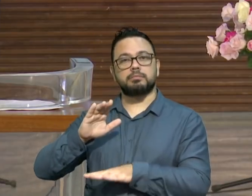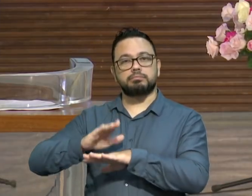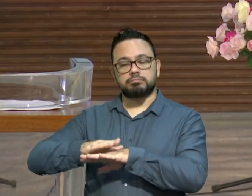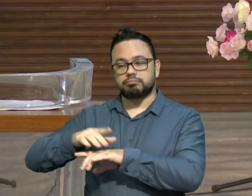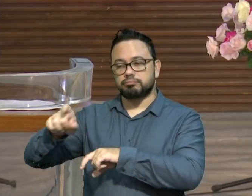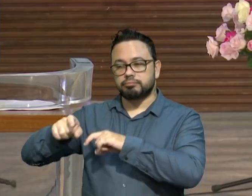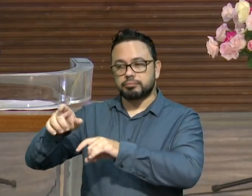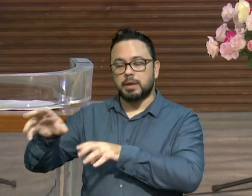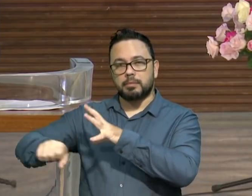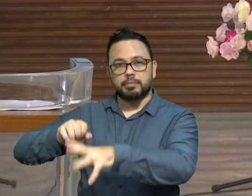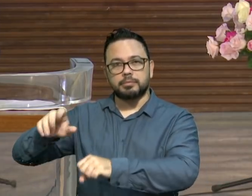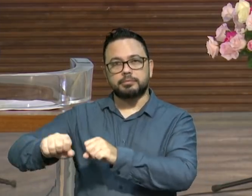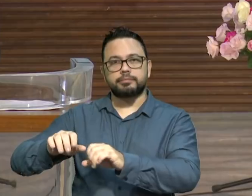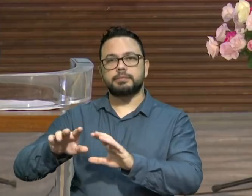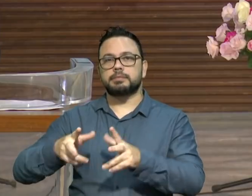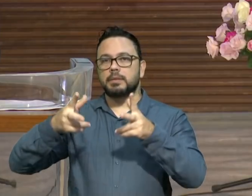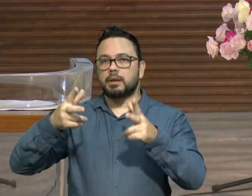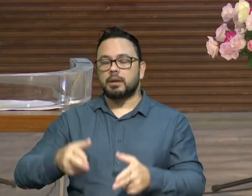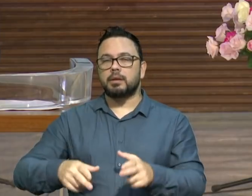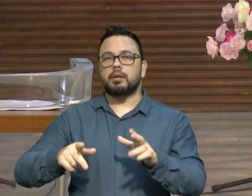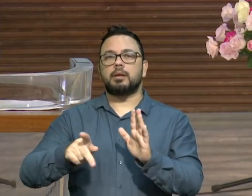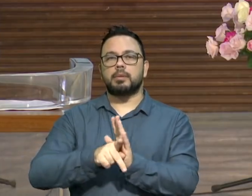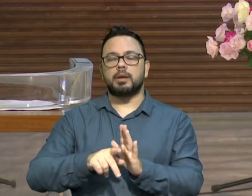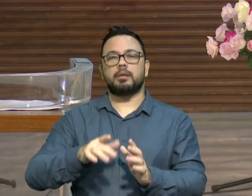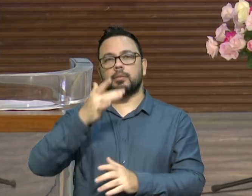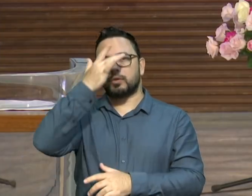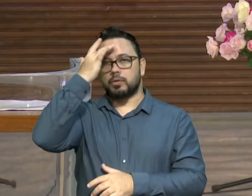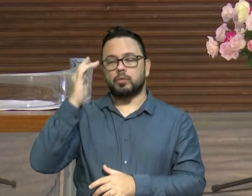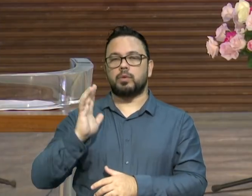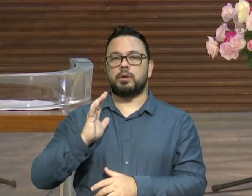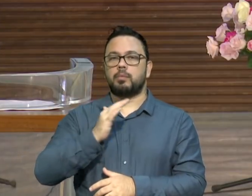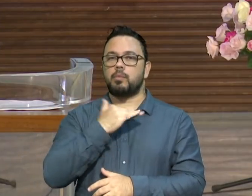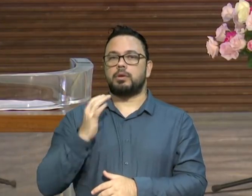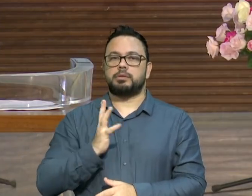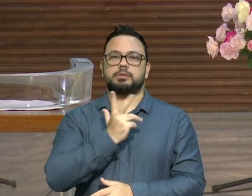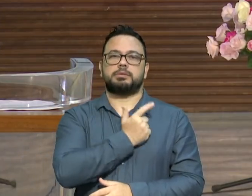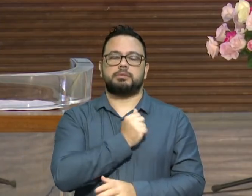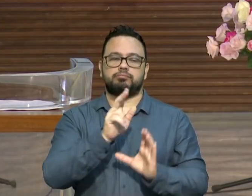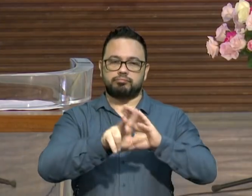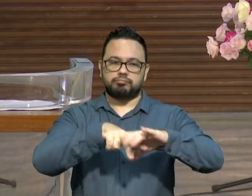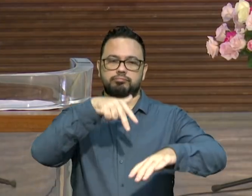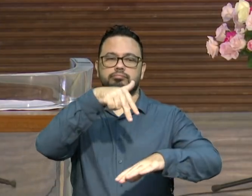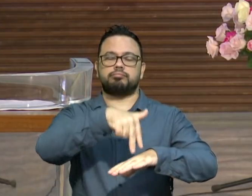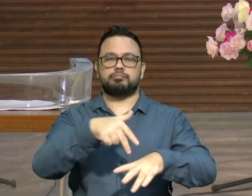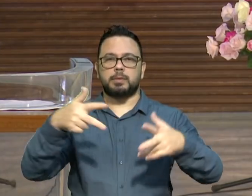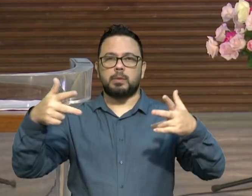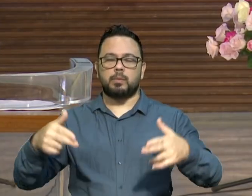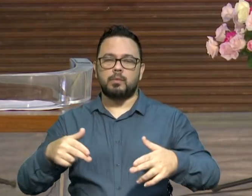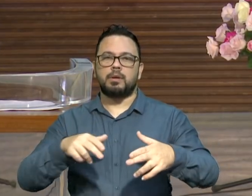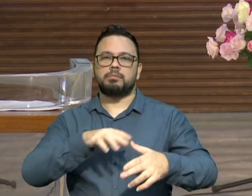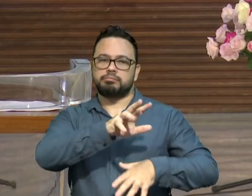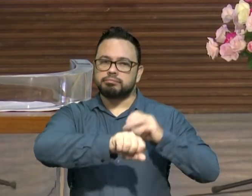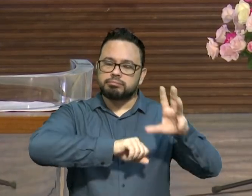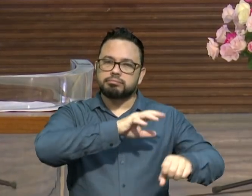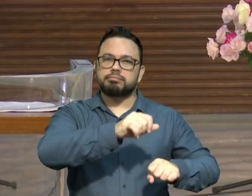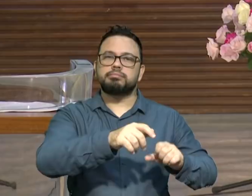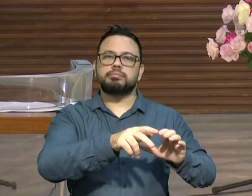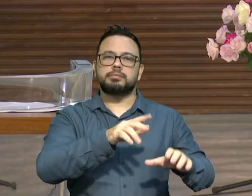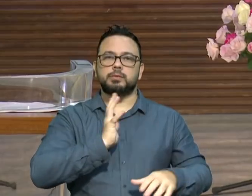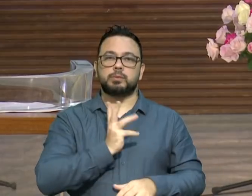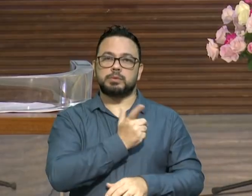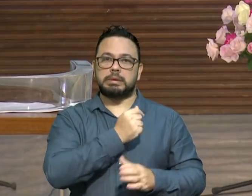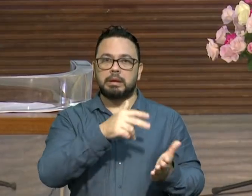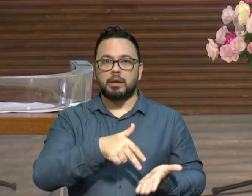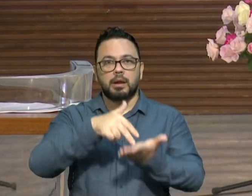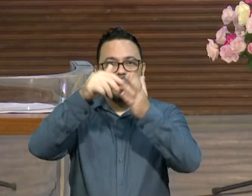a quando todos os justos mortos foram ressuscitados na segunda vinda de Cristo Jesus se levantou dos mortos no mesmo dia